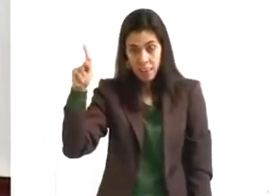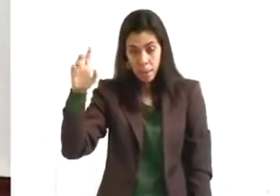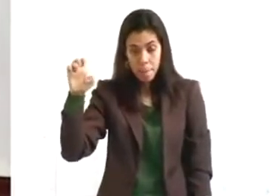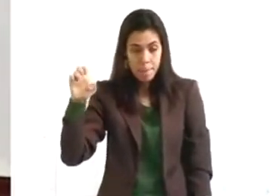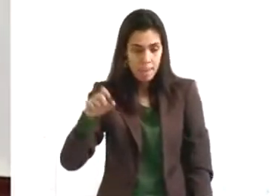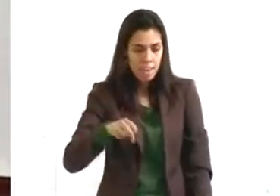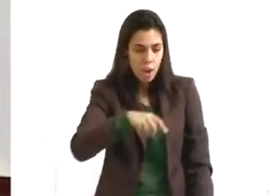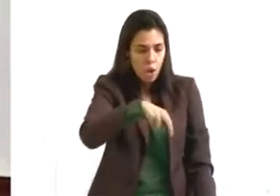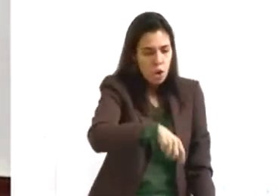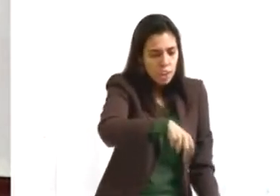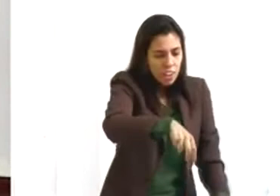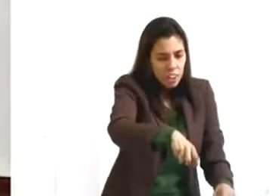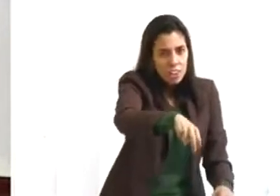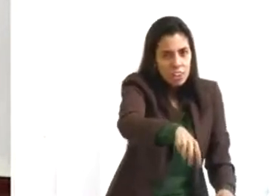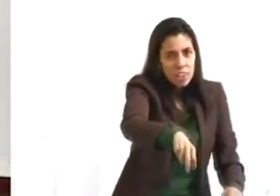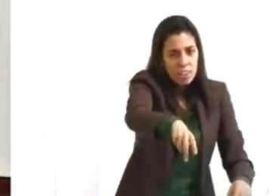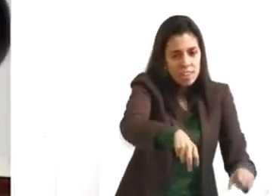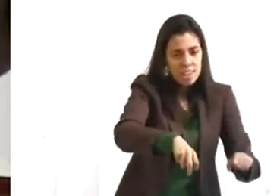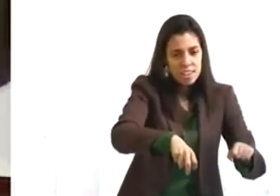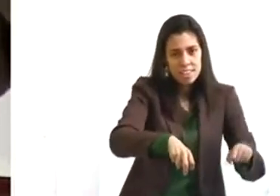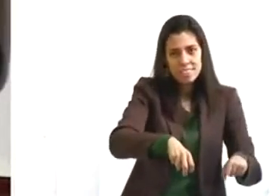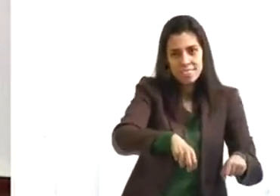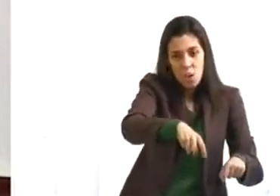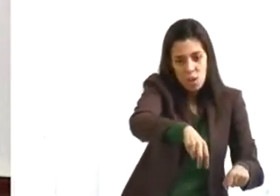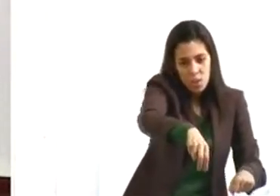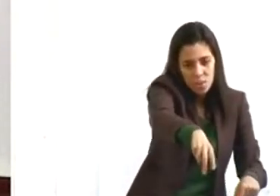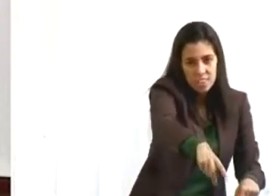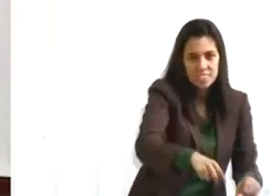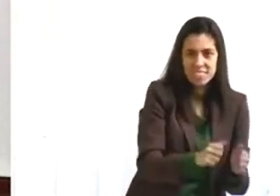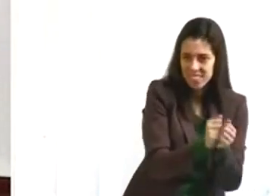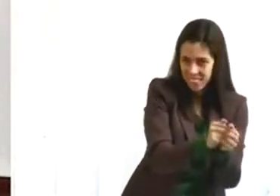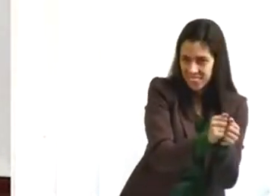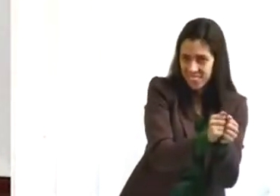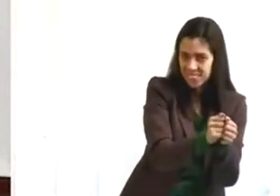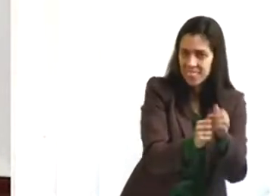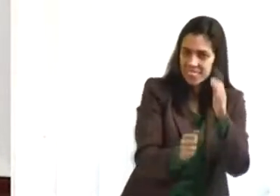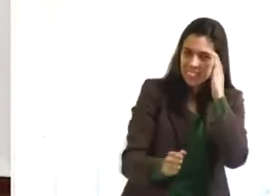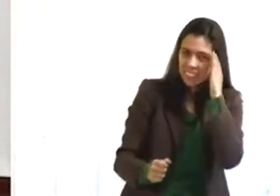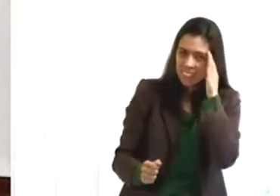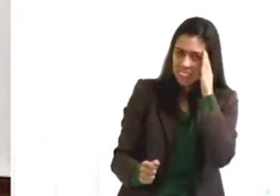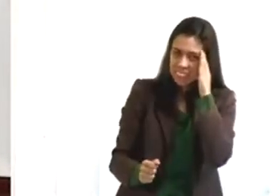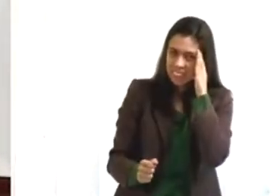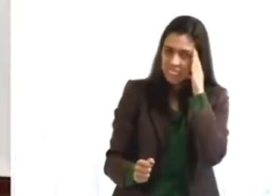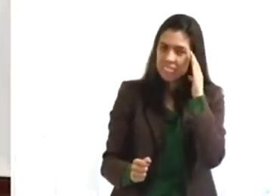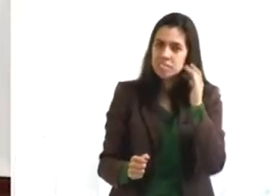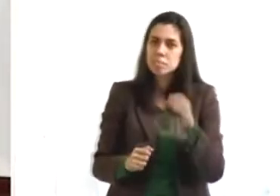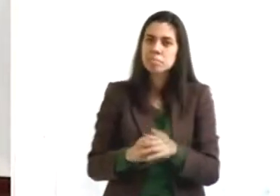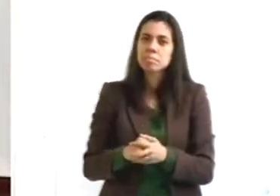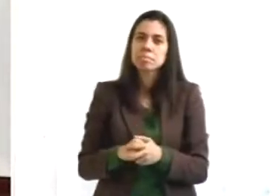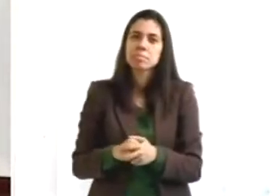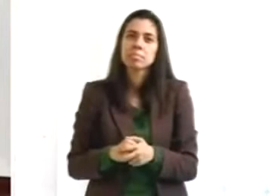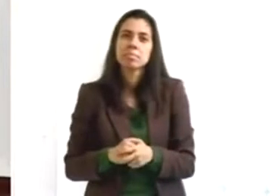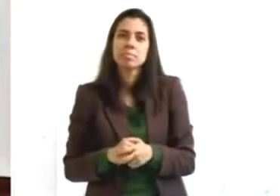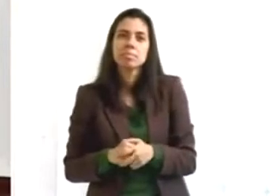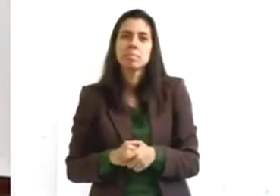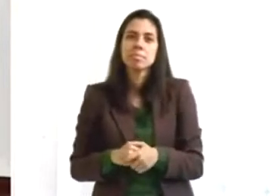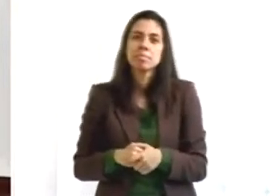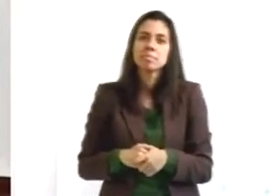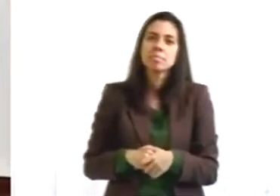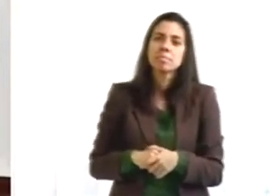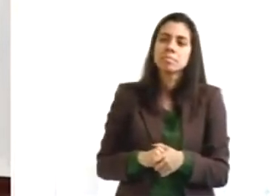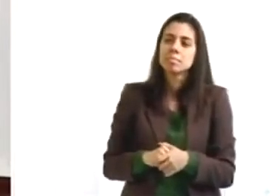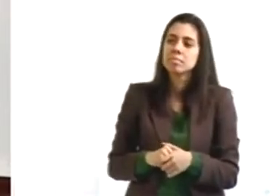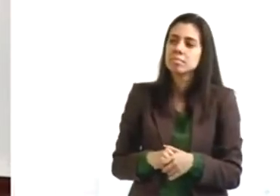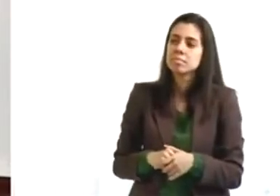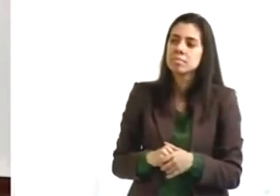da boa ginástica, da boa atividade física, digam: está vendo, pastor? Até para evangelizar tem que estar em forma, né? O presbítero Marcos que o diga, né? Os